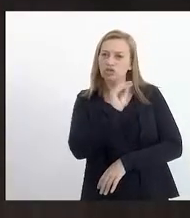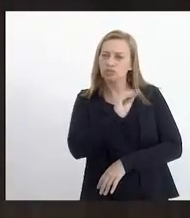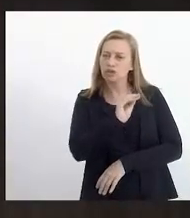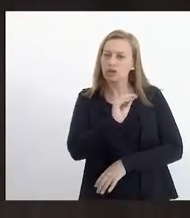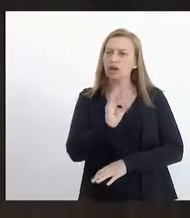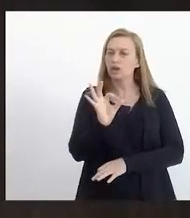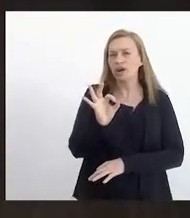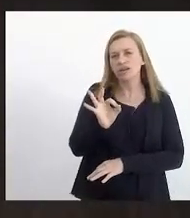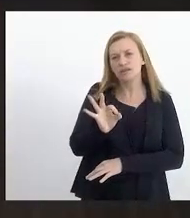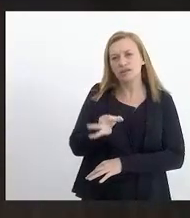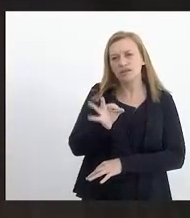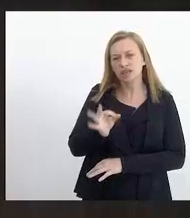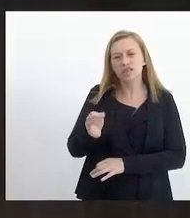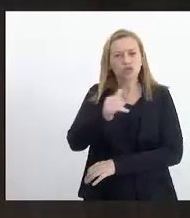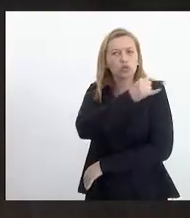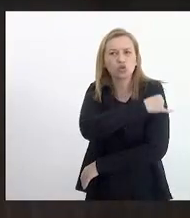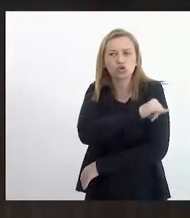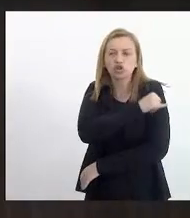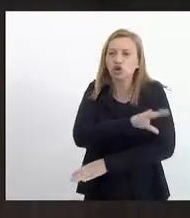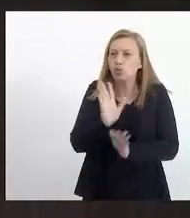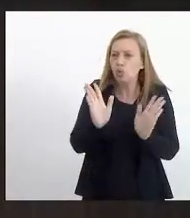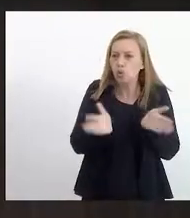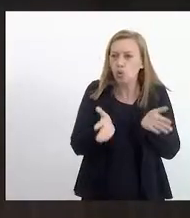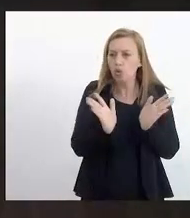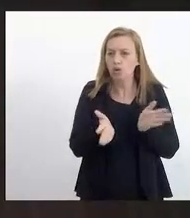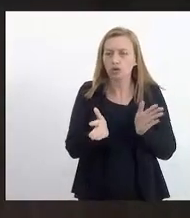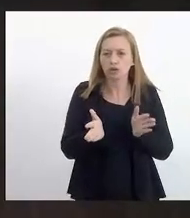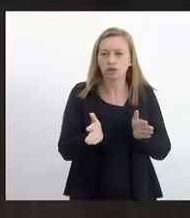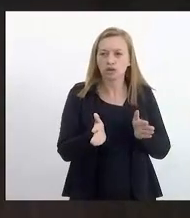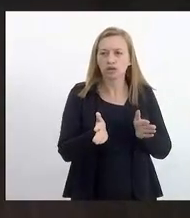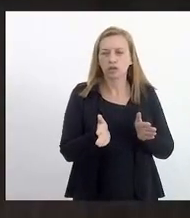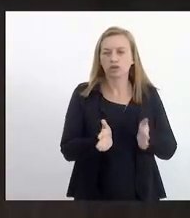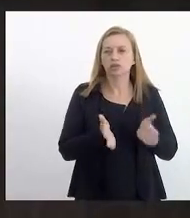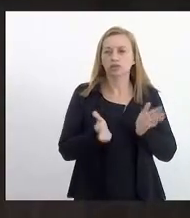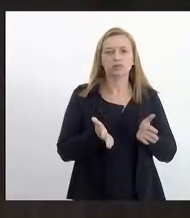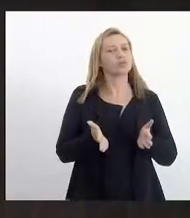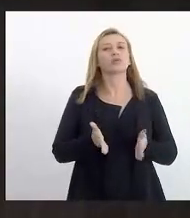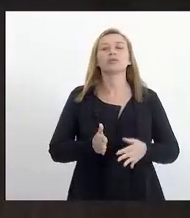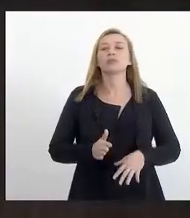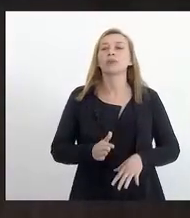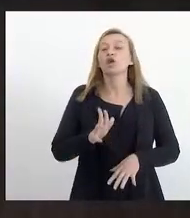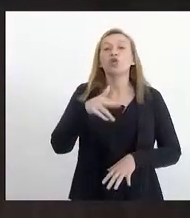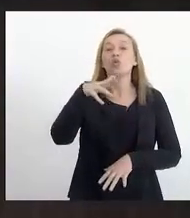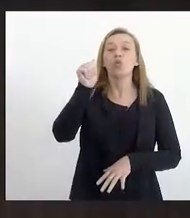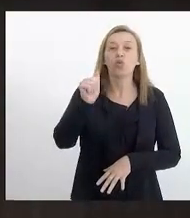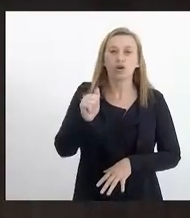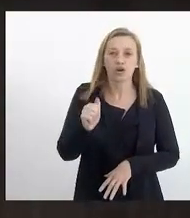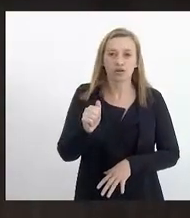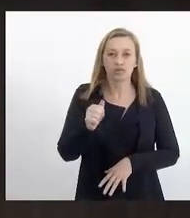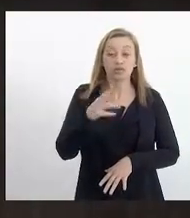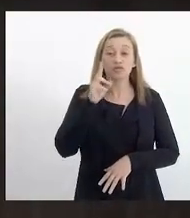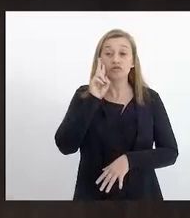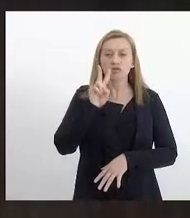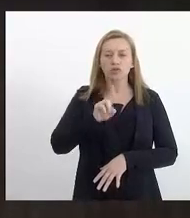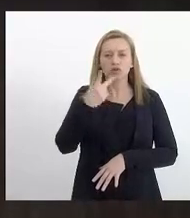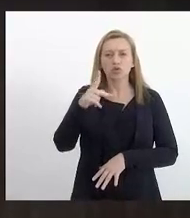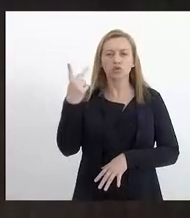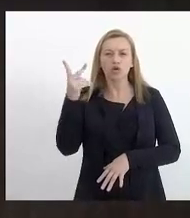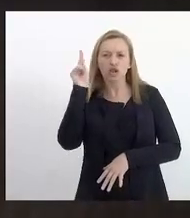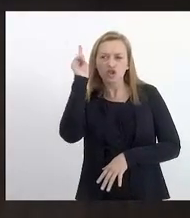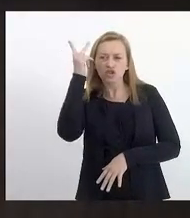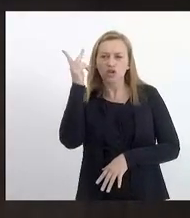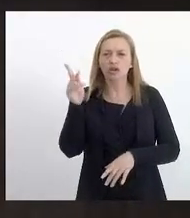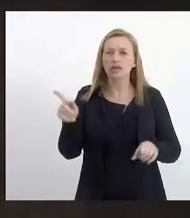o fato do Rio de Janeiro hoje ter mais dinheiro do que nunca teve na sua história. Nem na época